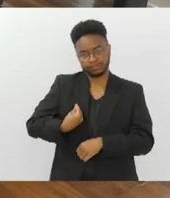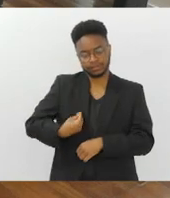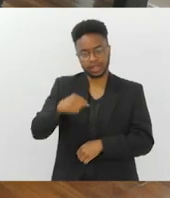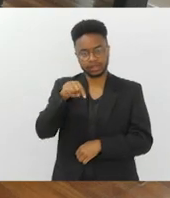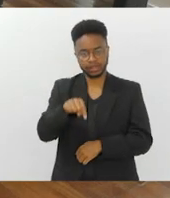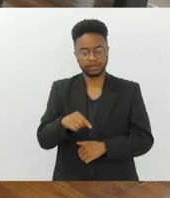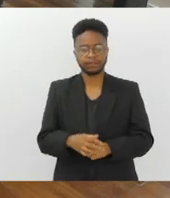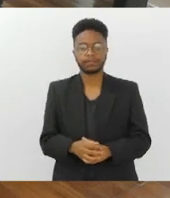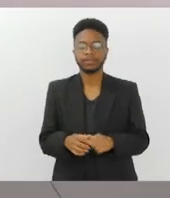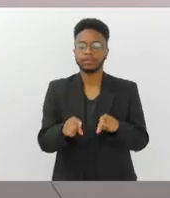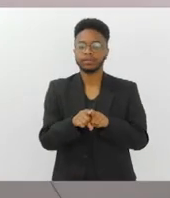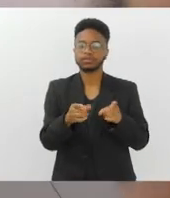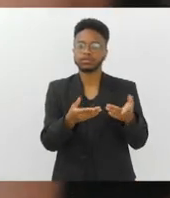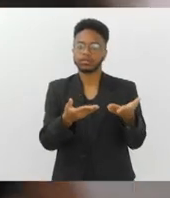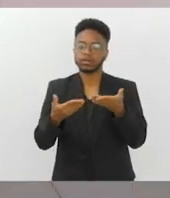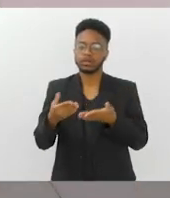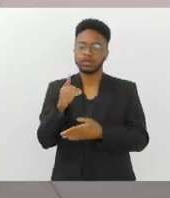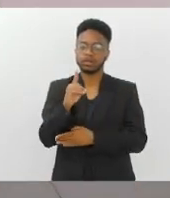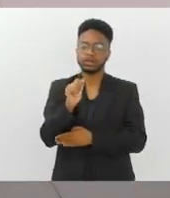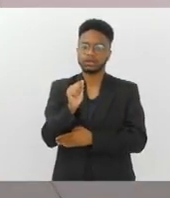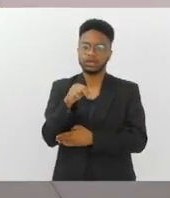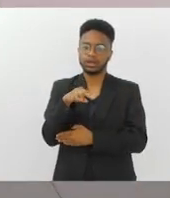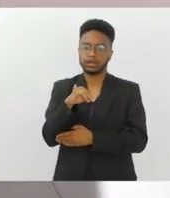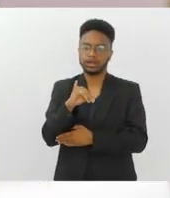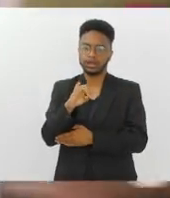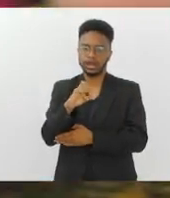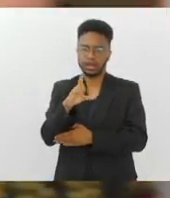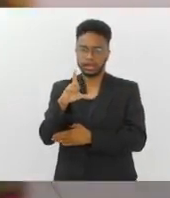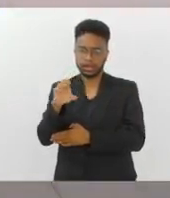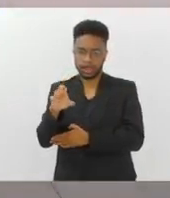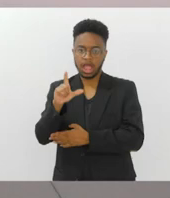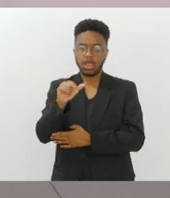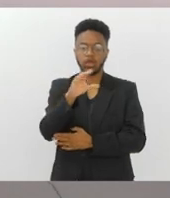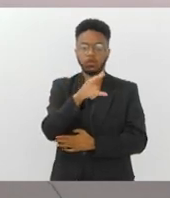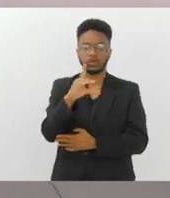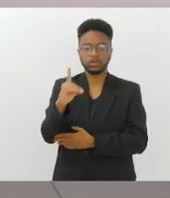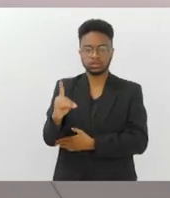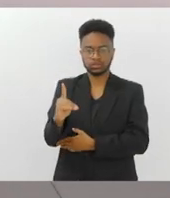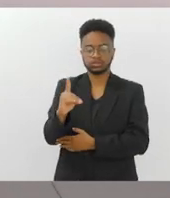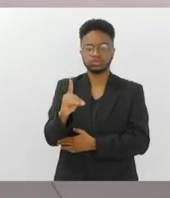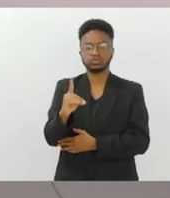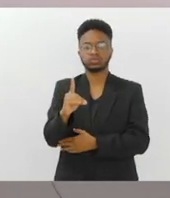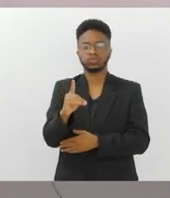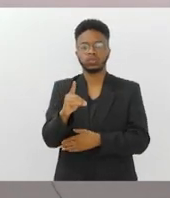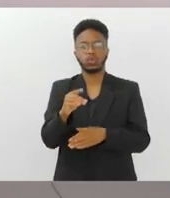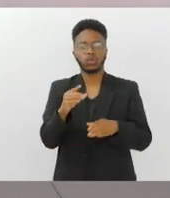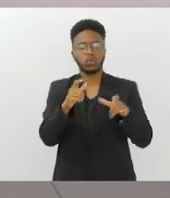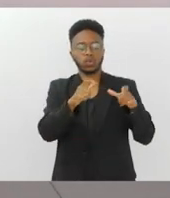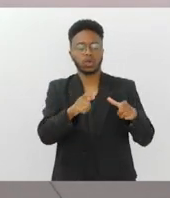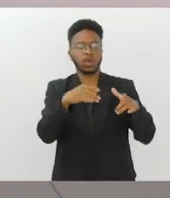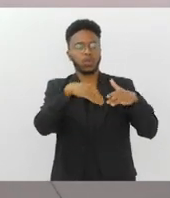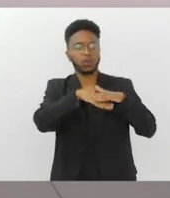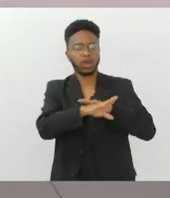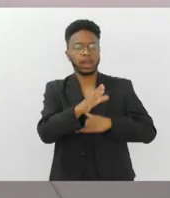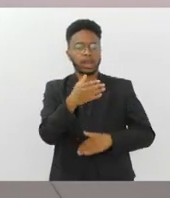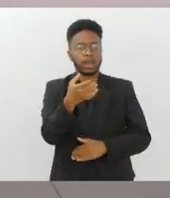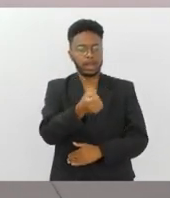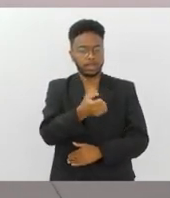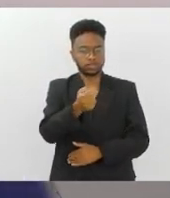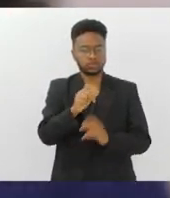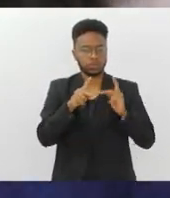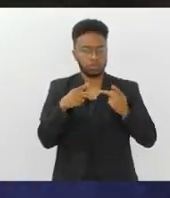Convidar também a senhora Daniele Aparecida da Silva, coordenadora do Banco de Leite Humano do Instituto Fernandes